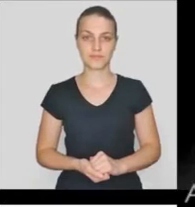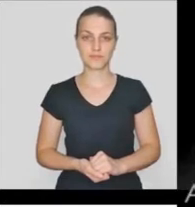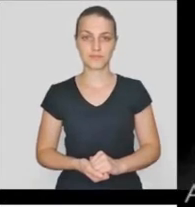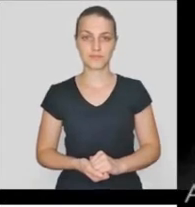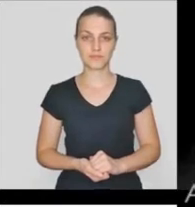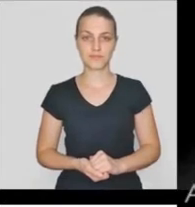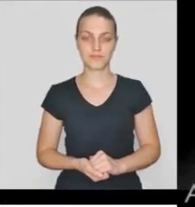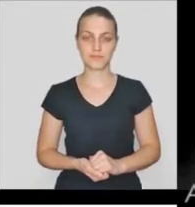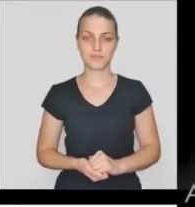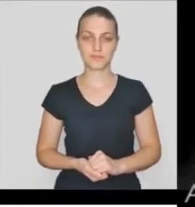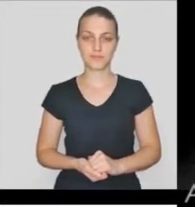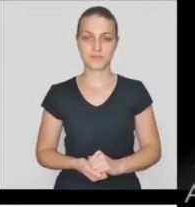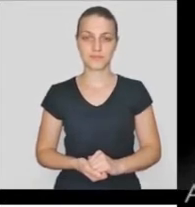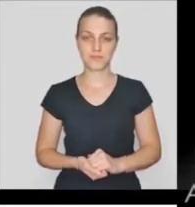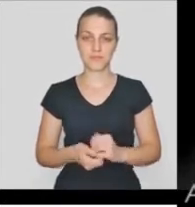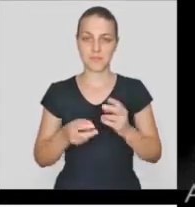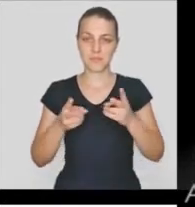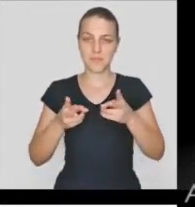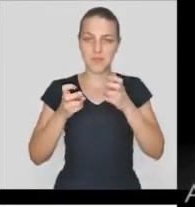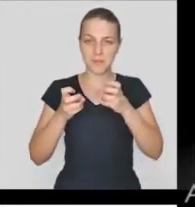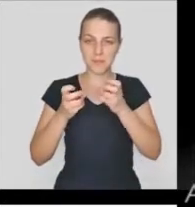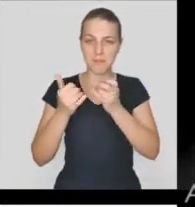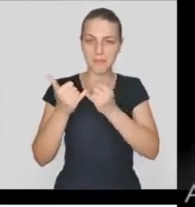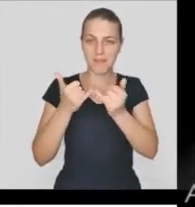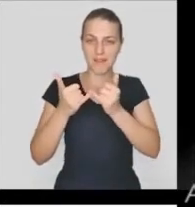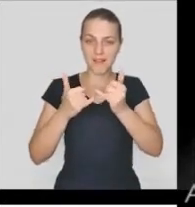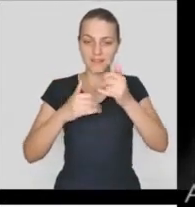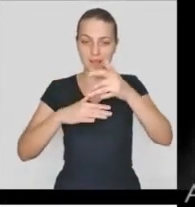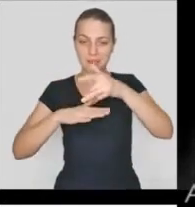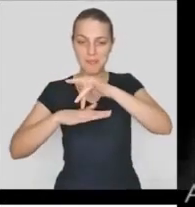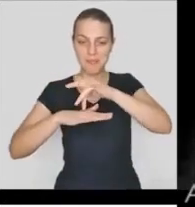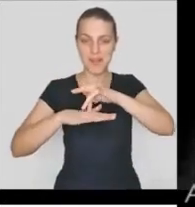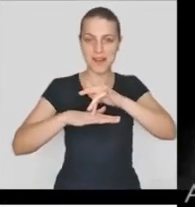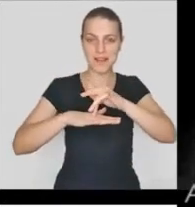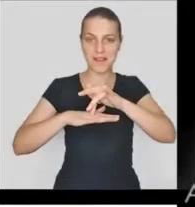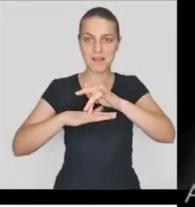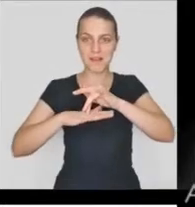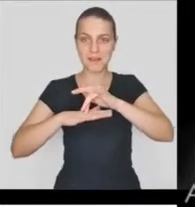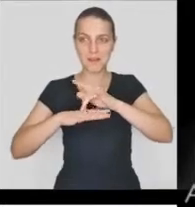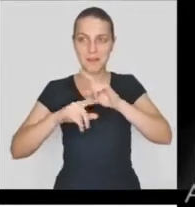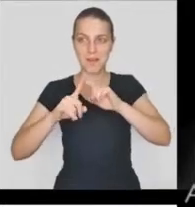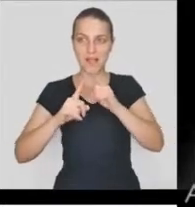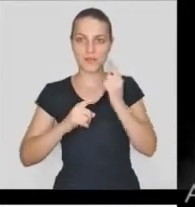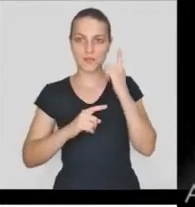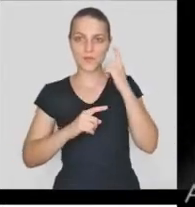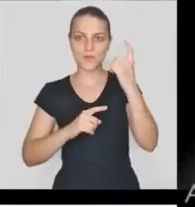Dá quase para dizer que é um balé com estralar de dedos.